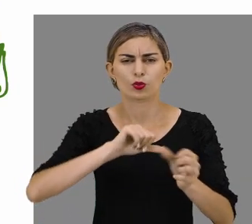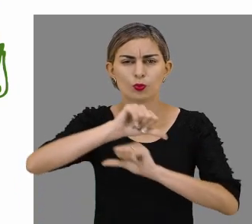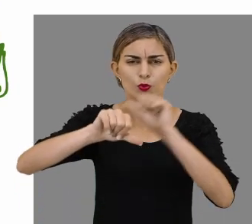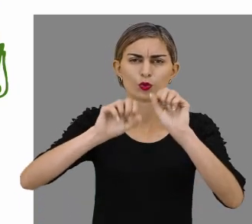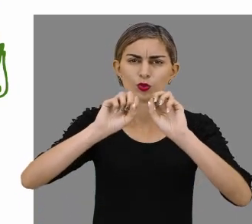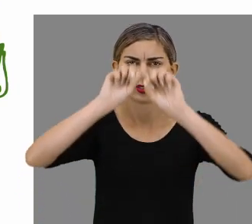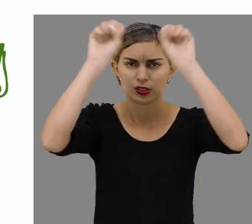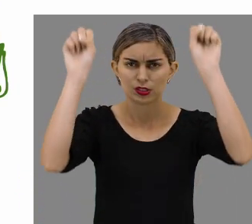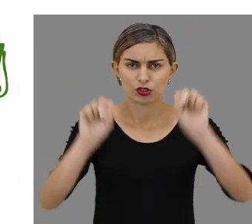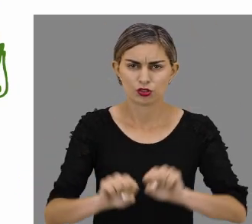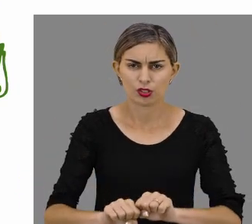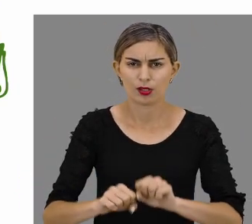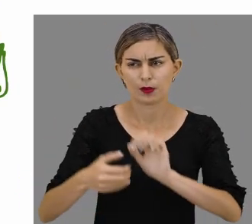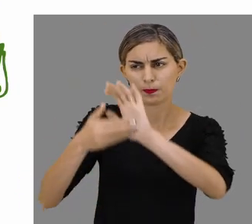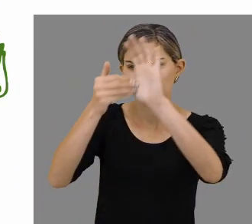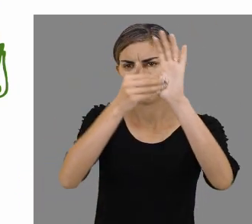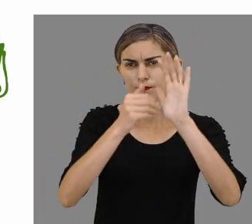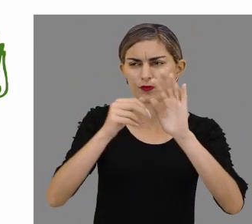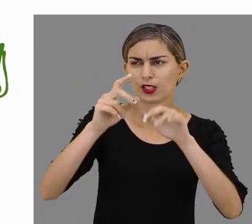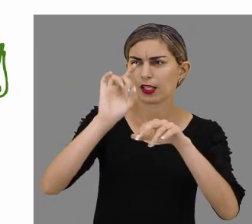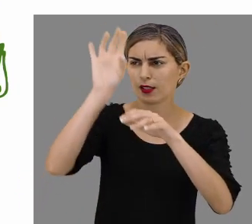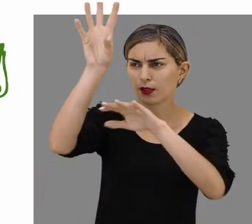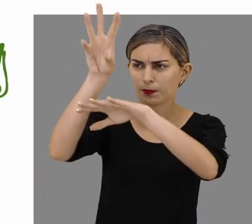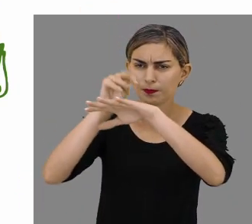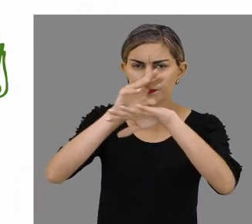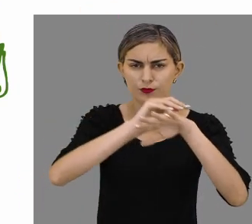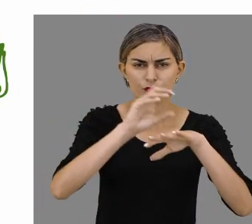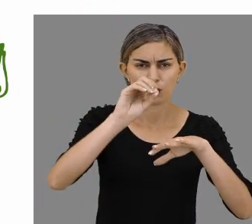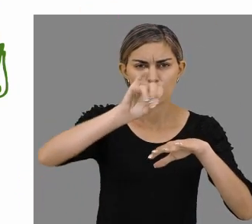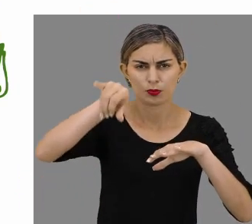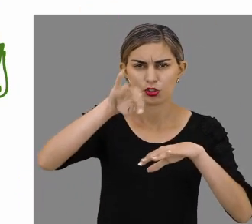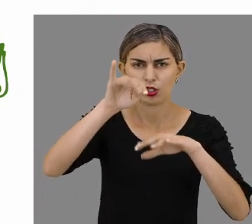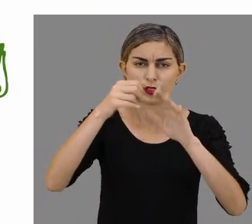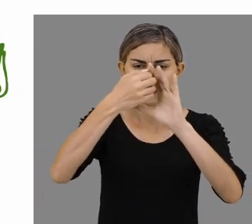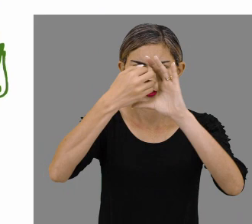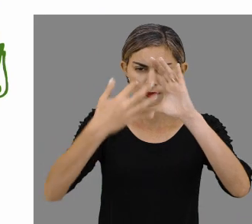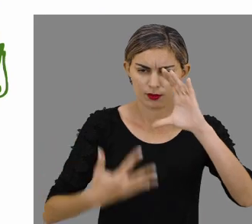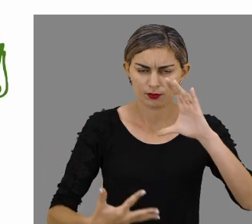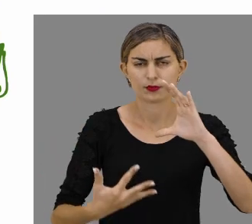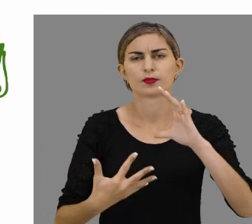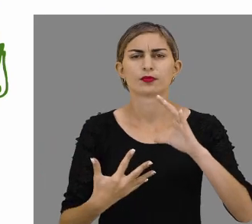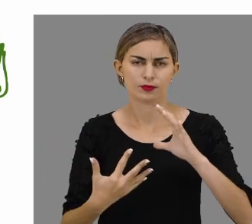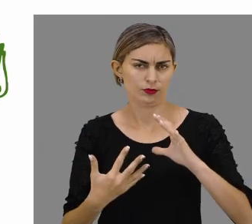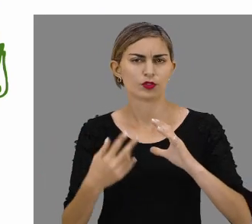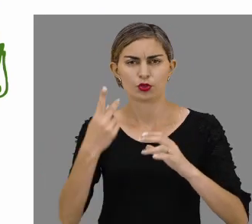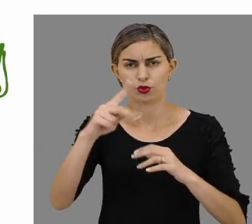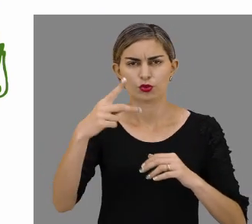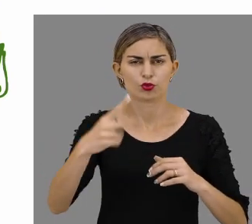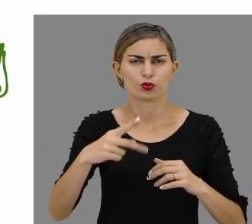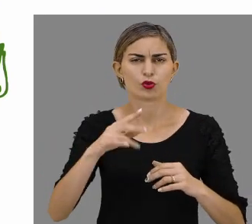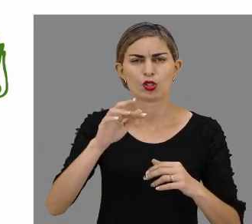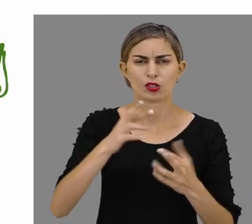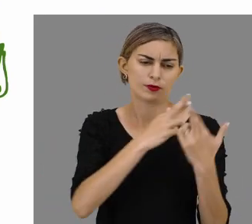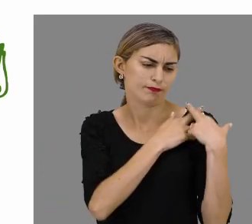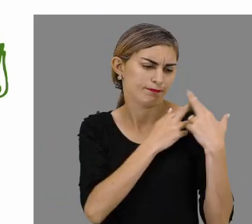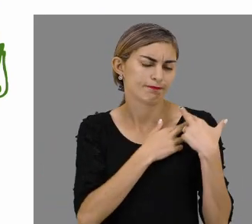modelagem dos sistemas, abstraindo cada componente como objeto, com suas características e